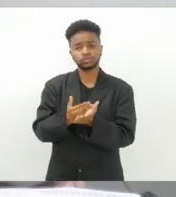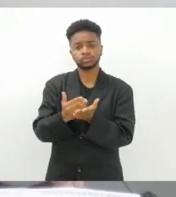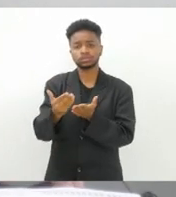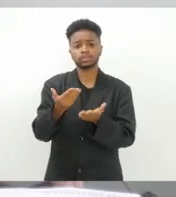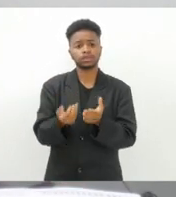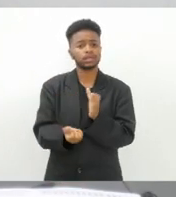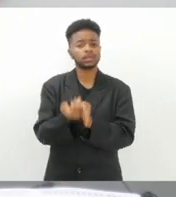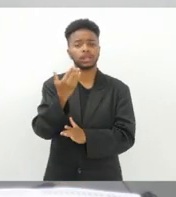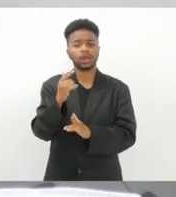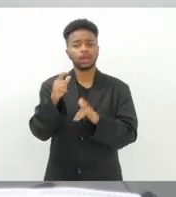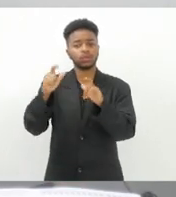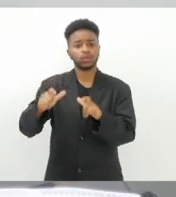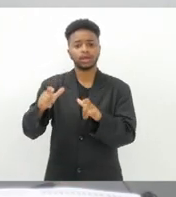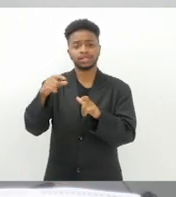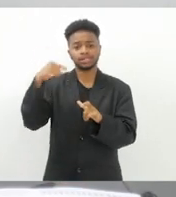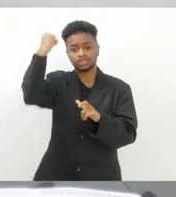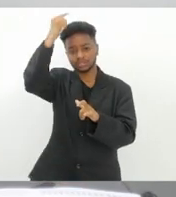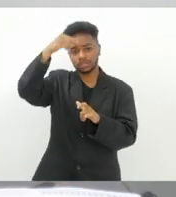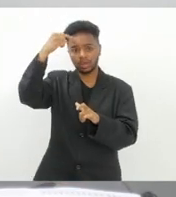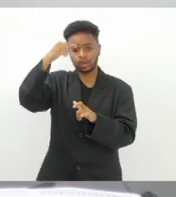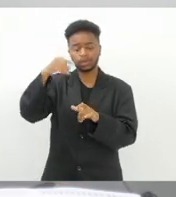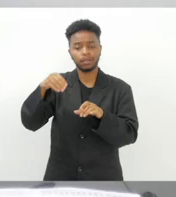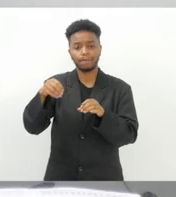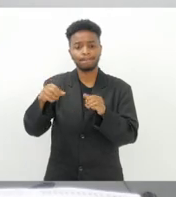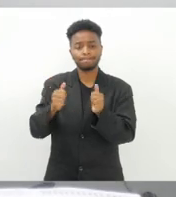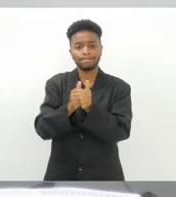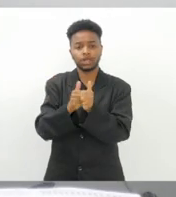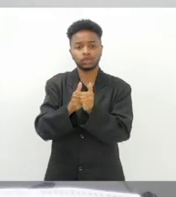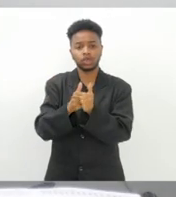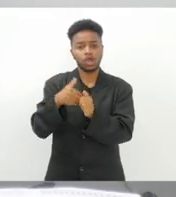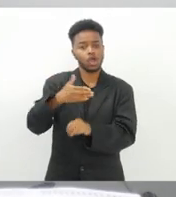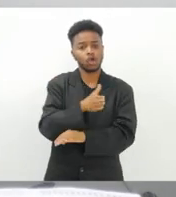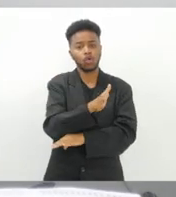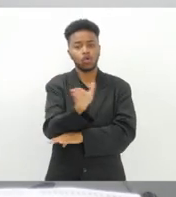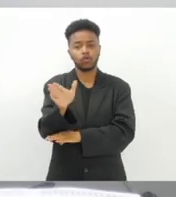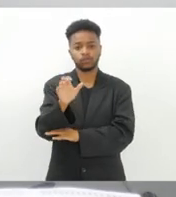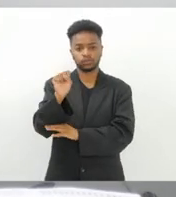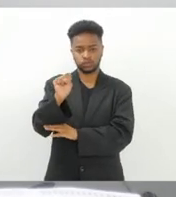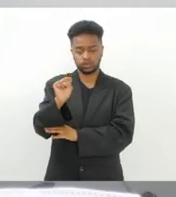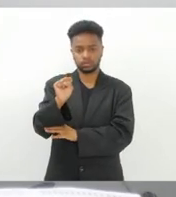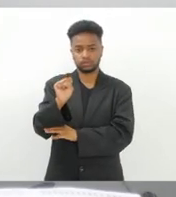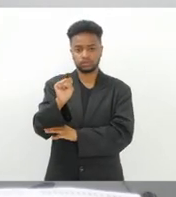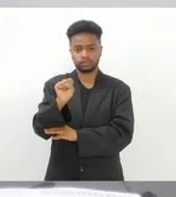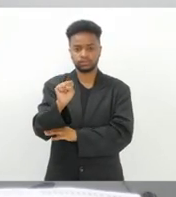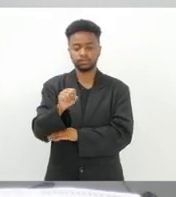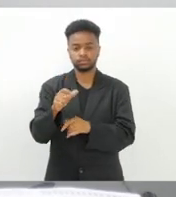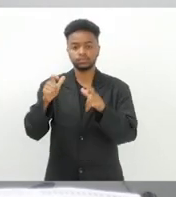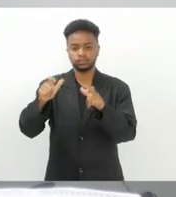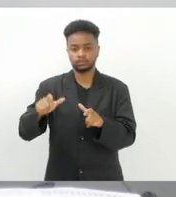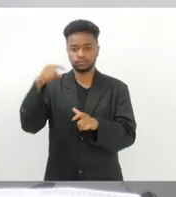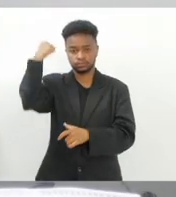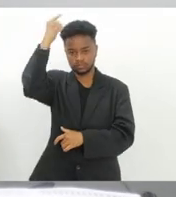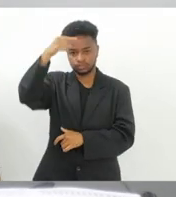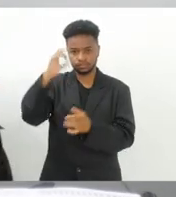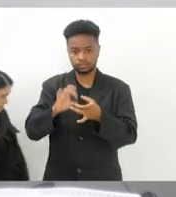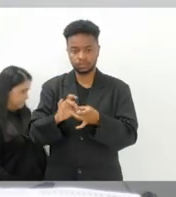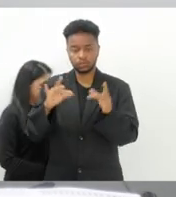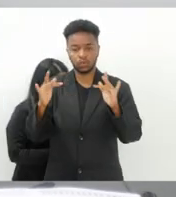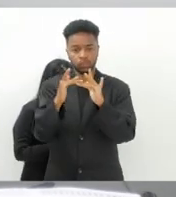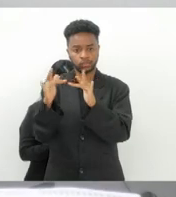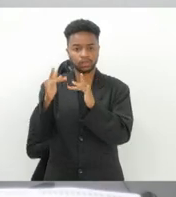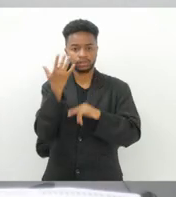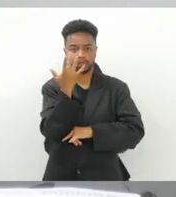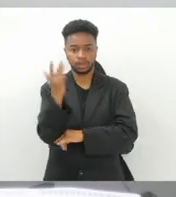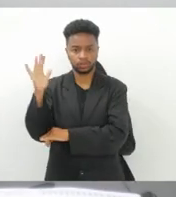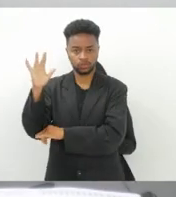o espaço sagrado na Curva do S, né? Um espaço sagrado que permite esse contato com a natureza,